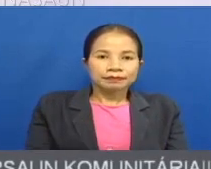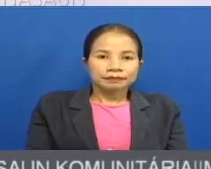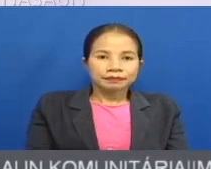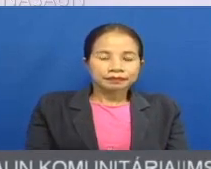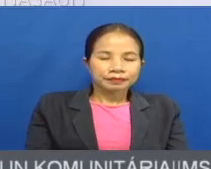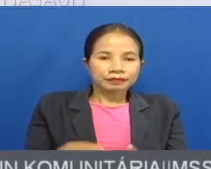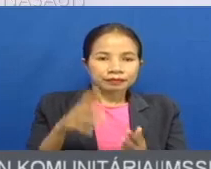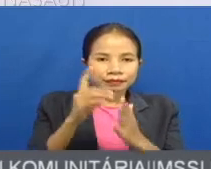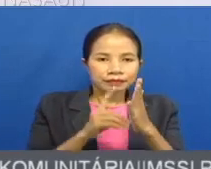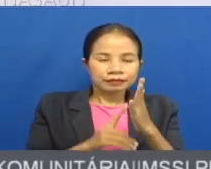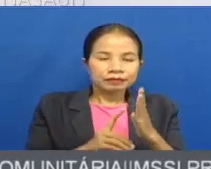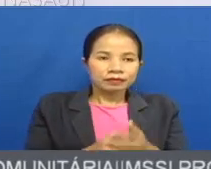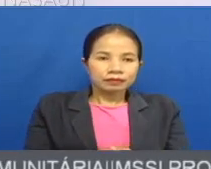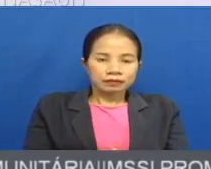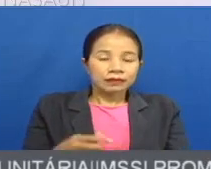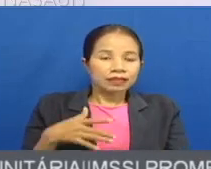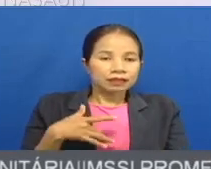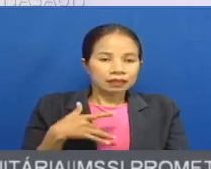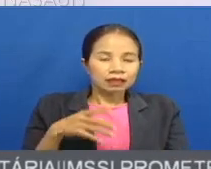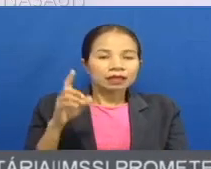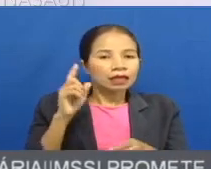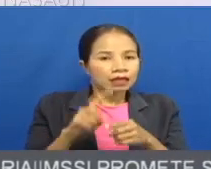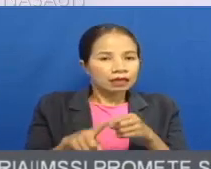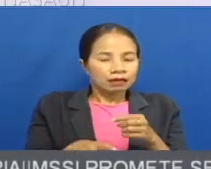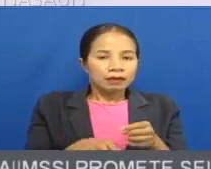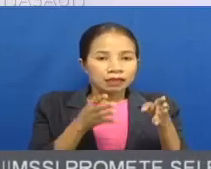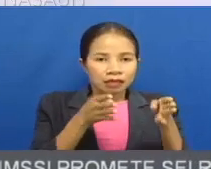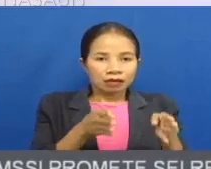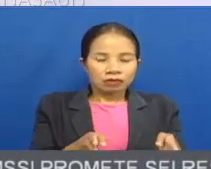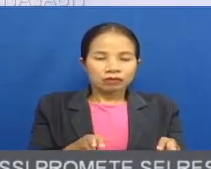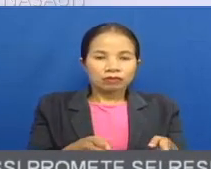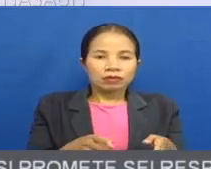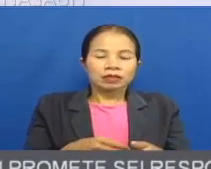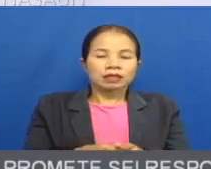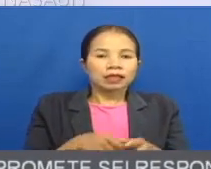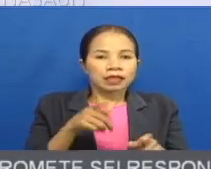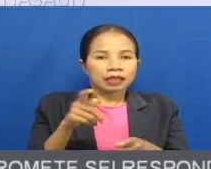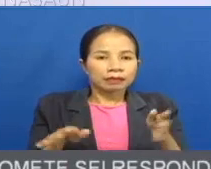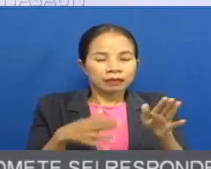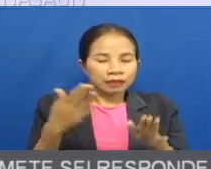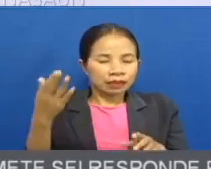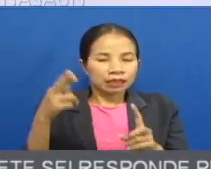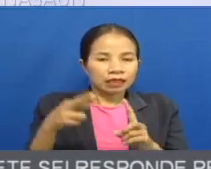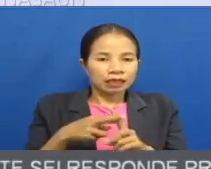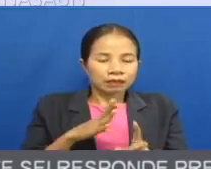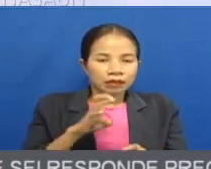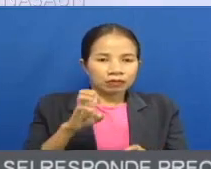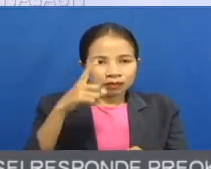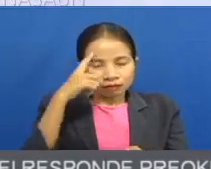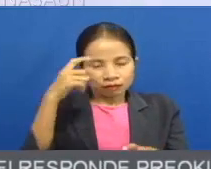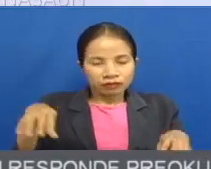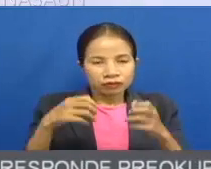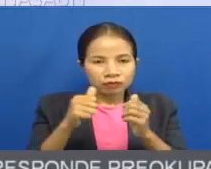Dados mai maka se senti di ang kata klabele duni para tu bel hakoi tania maluk ser mate ya cemitério dil am si korrena ho munisipi dil para